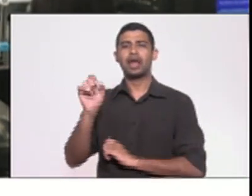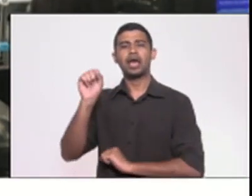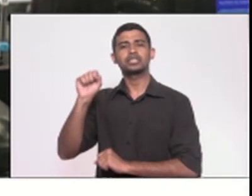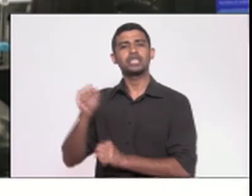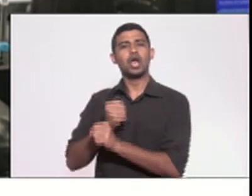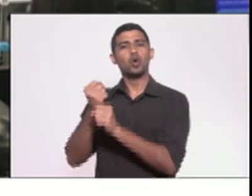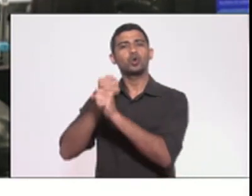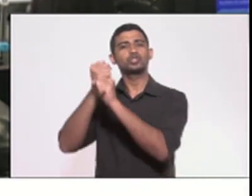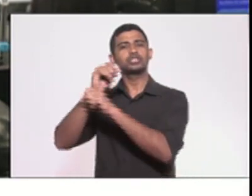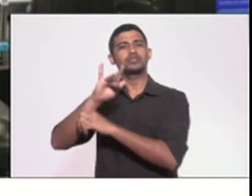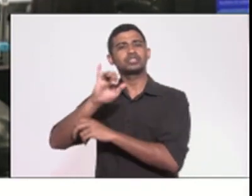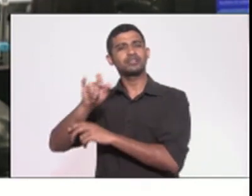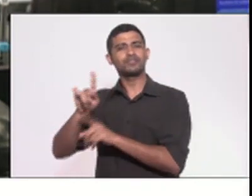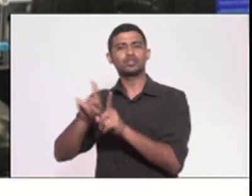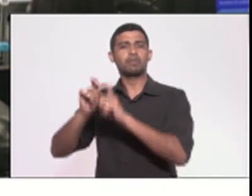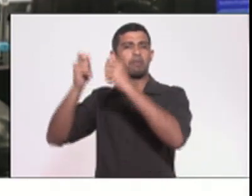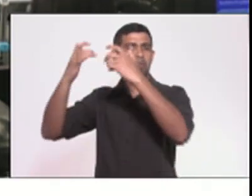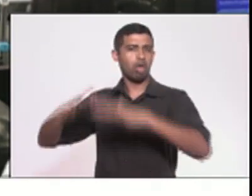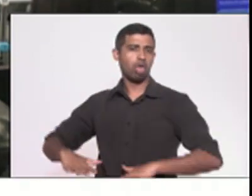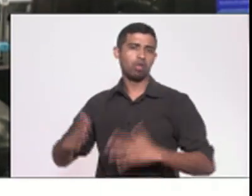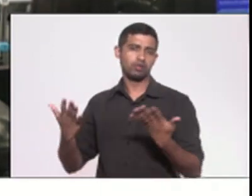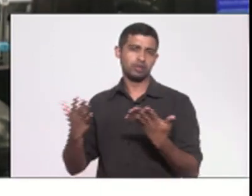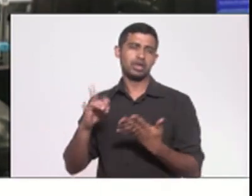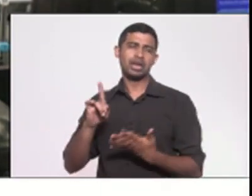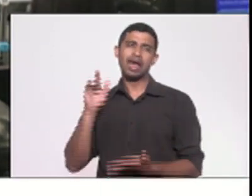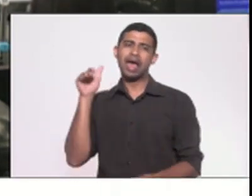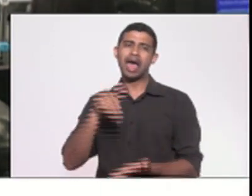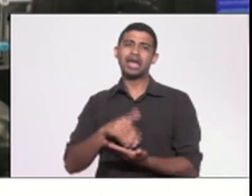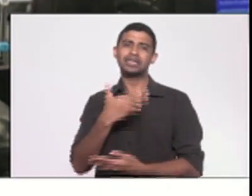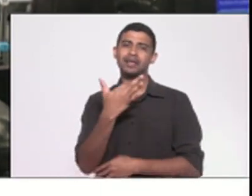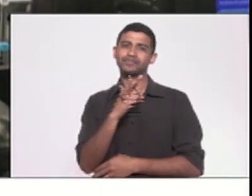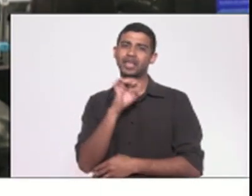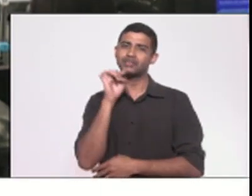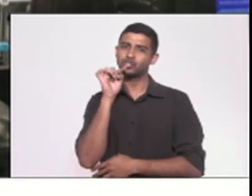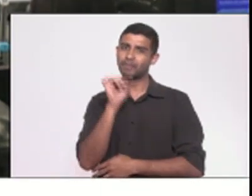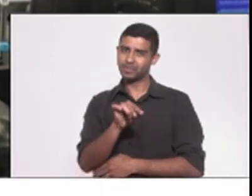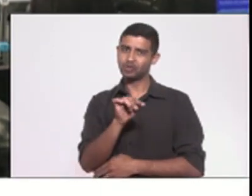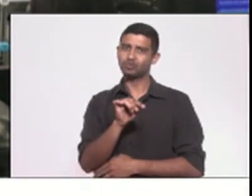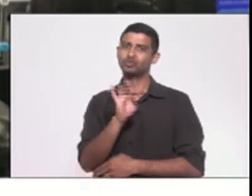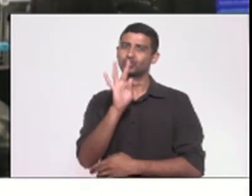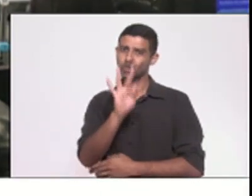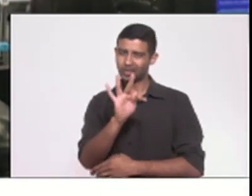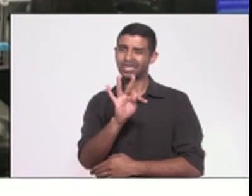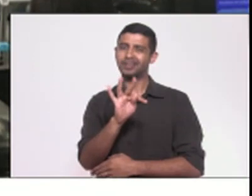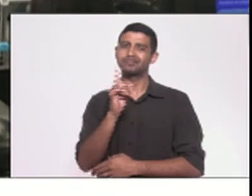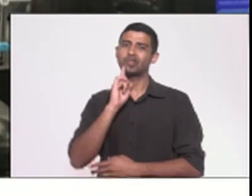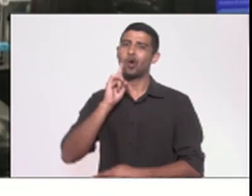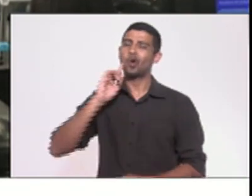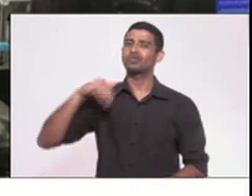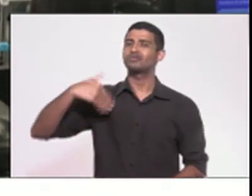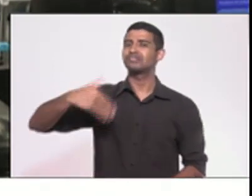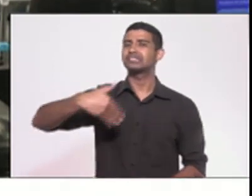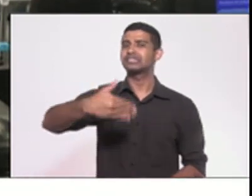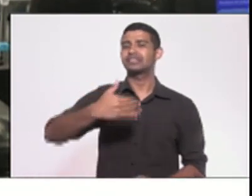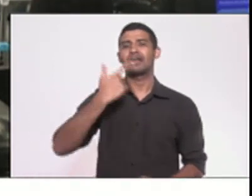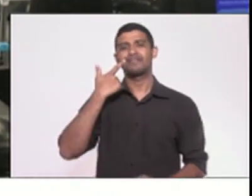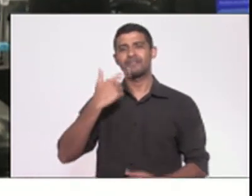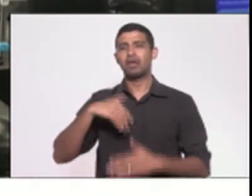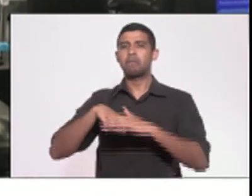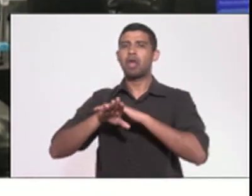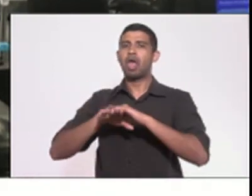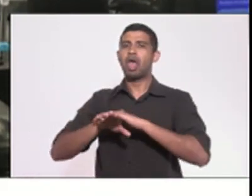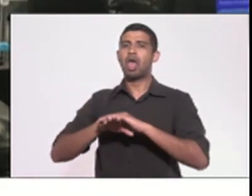de demolição, de grandes geradores, chega a 10.000 toneladas dia. Diariamente são enterrados